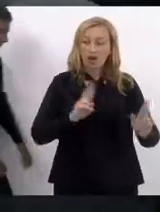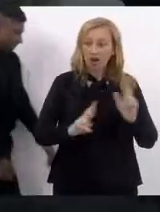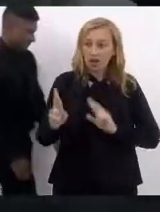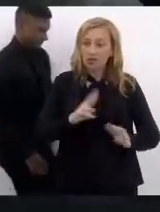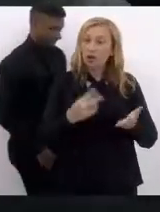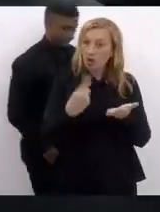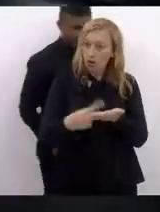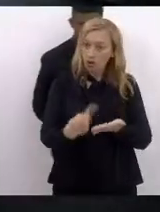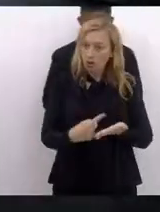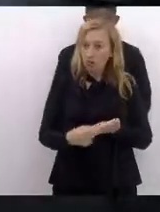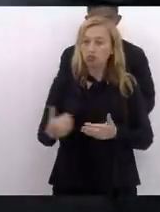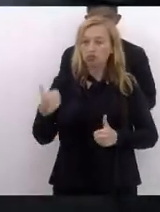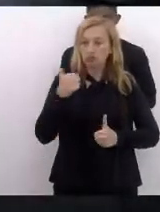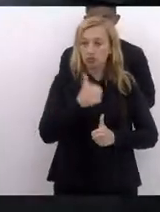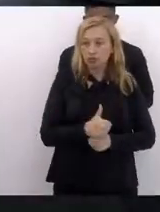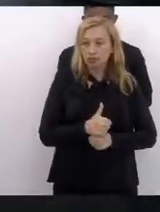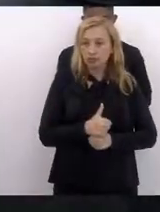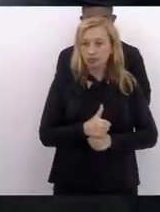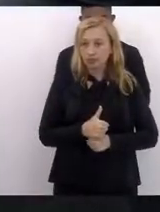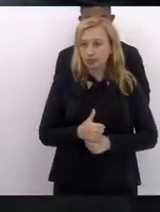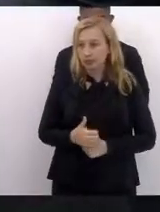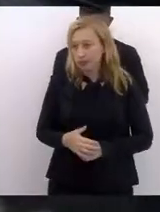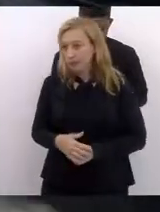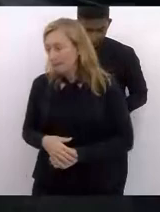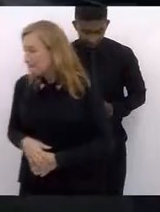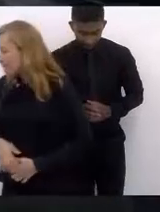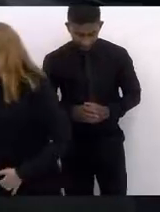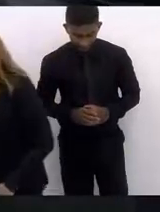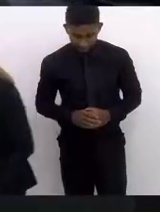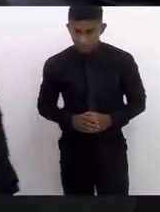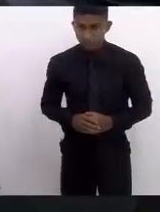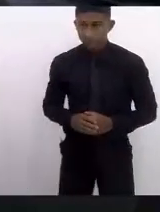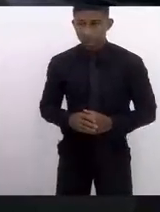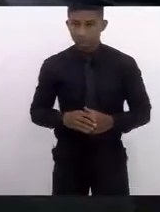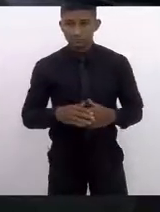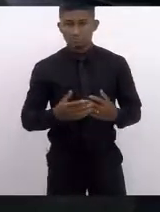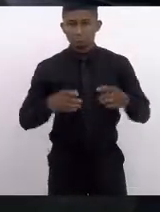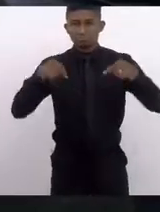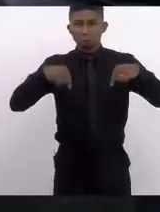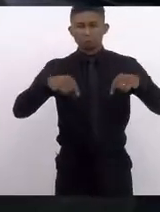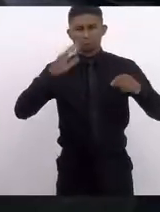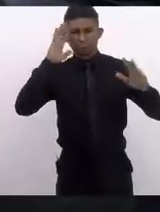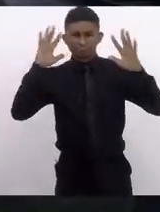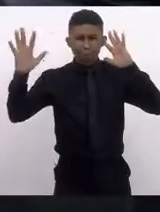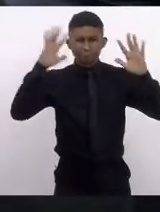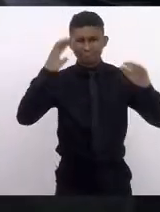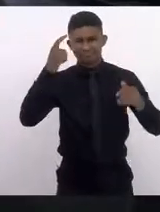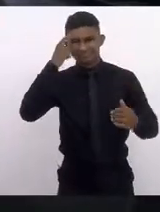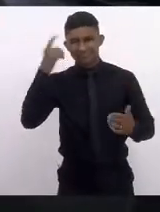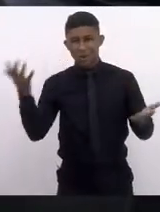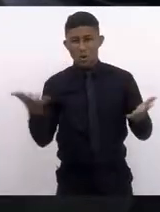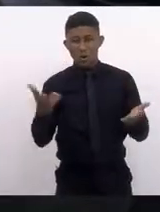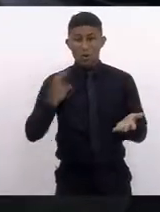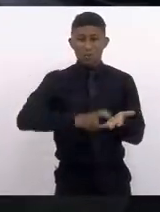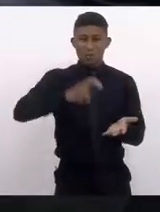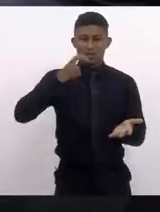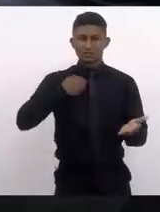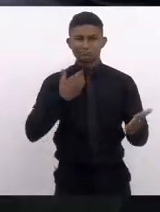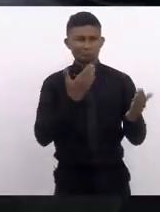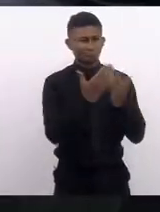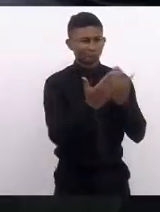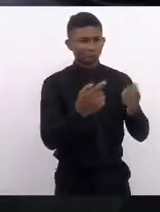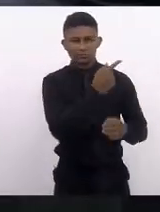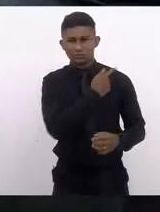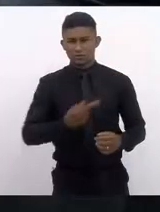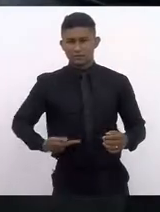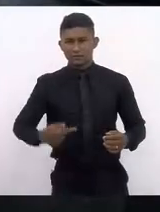ao acordo que fiz com vossa excelência em relação ao acordo que penso Parlamento conversei hoje mais Governador fiz os meus apontamentos